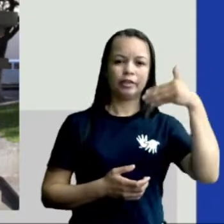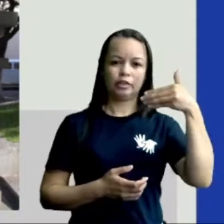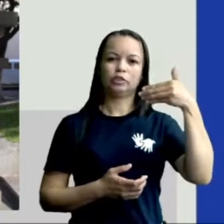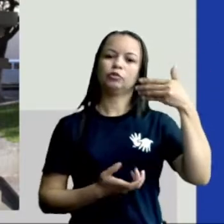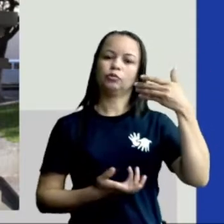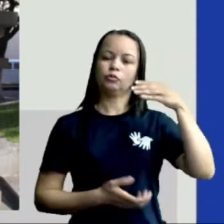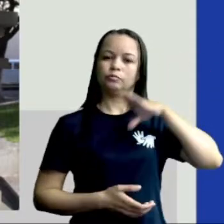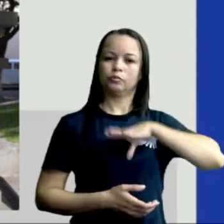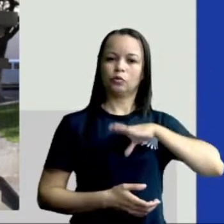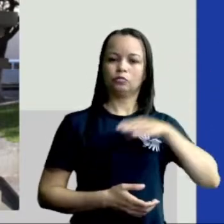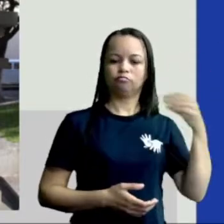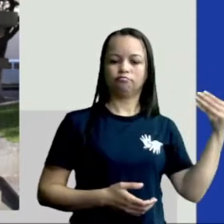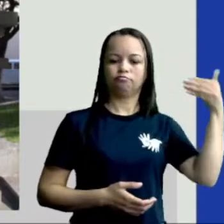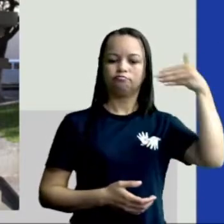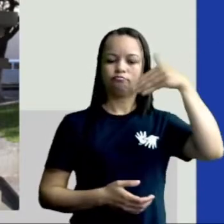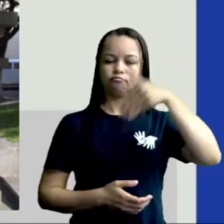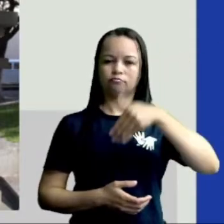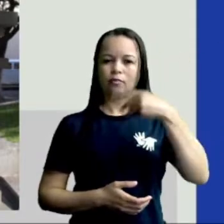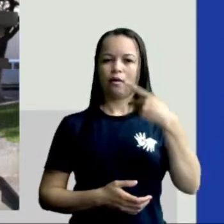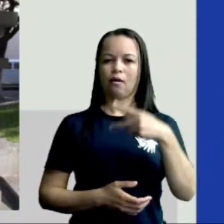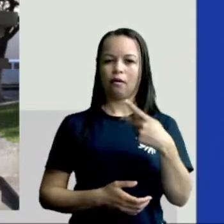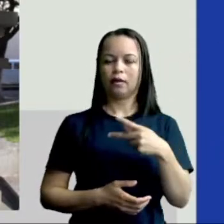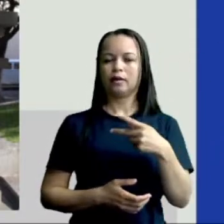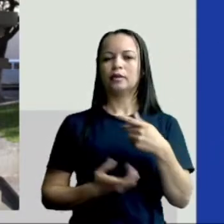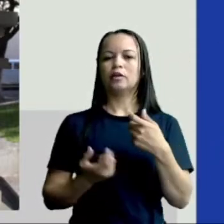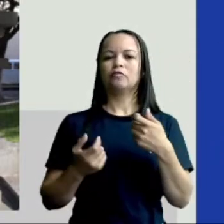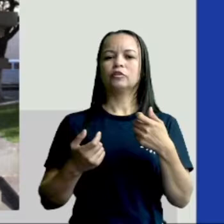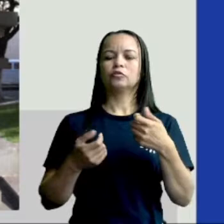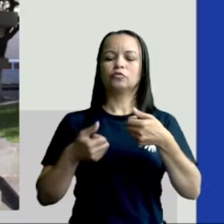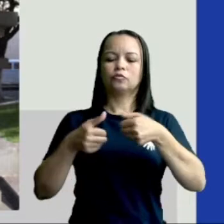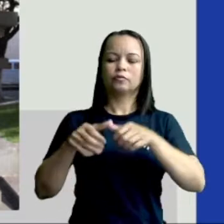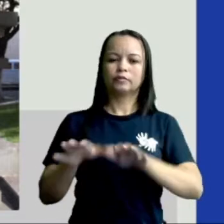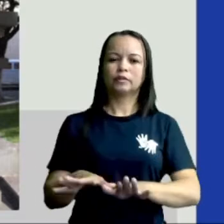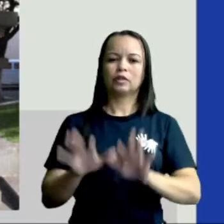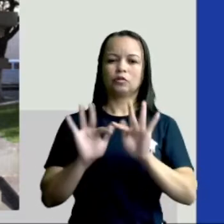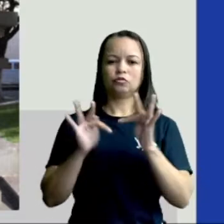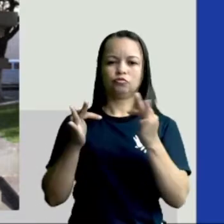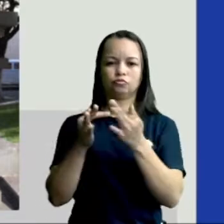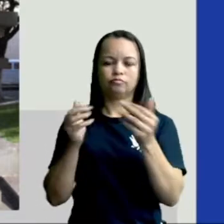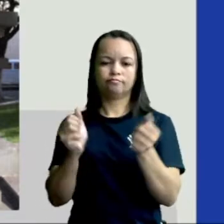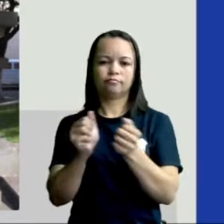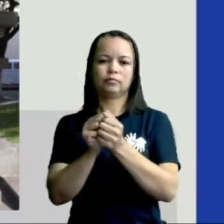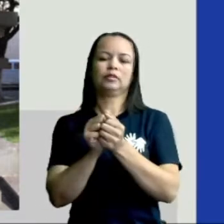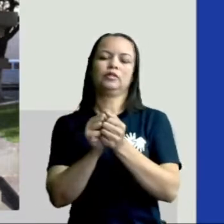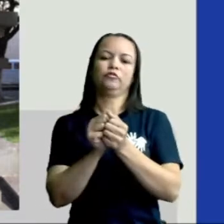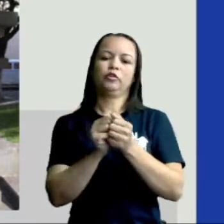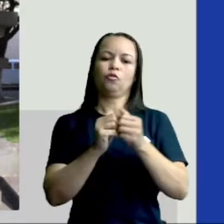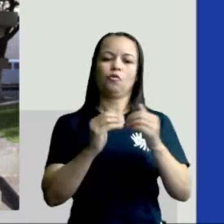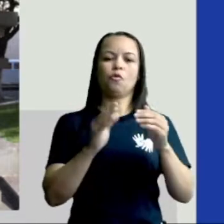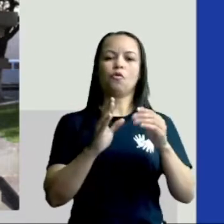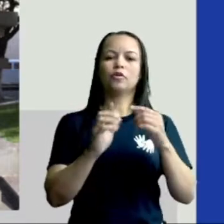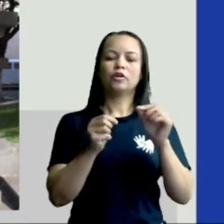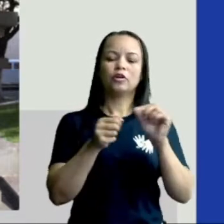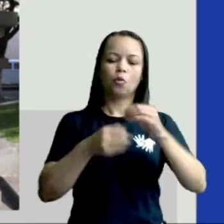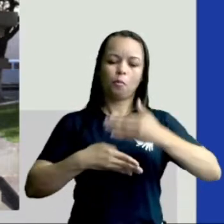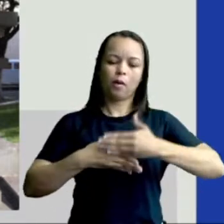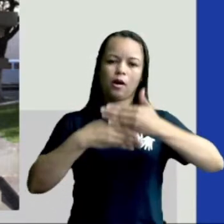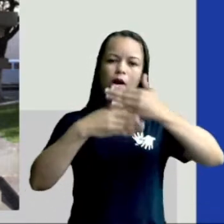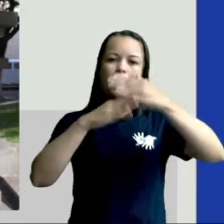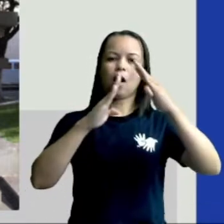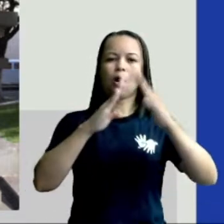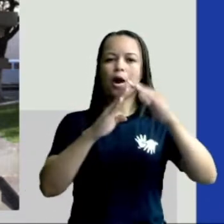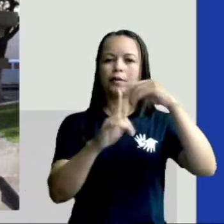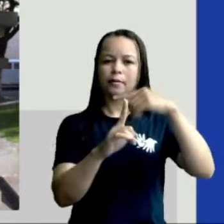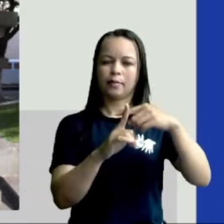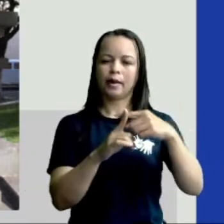Portugal, fixou residência com seus parentes e edificou uma capela em homenagem a Santo Antão da Mata. Então,